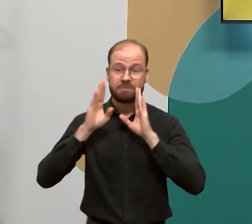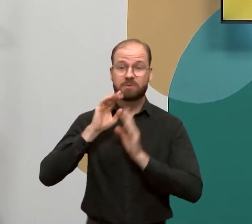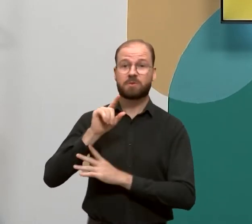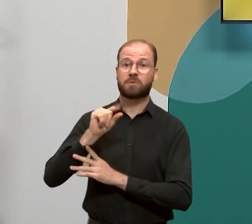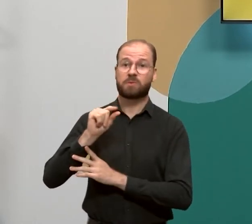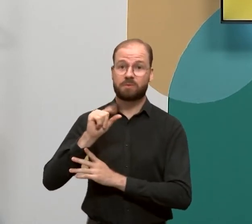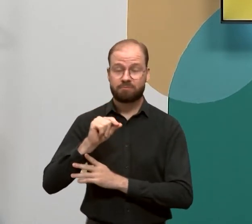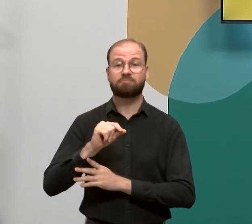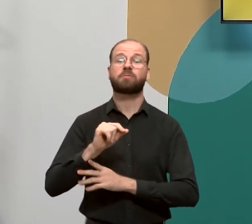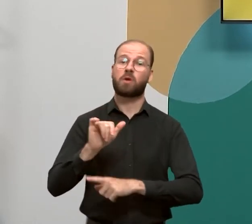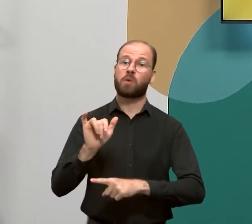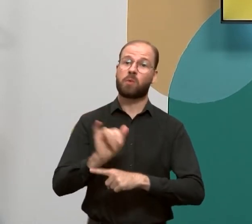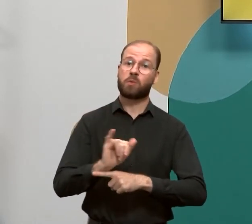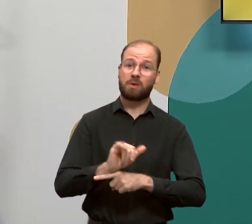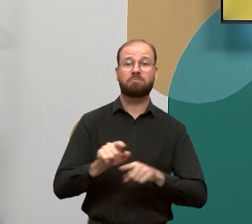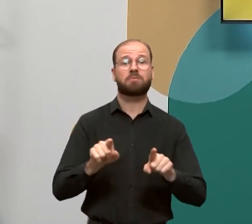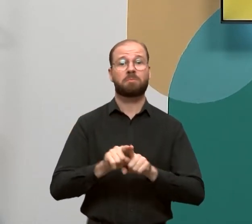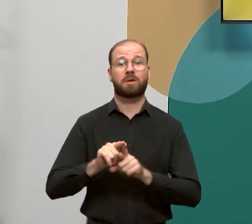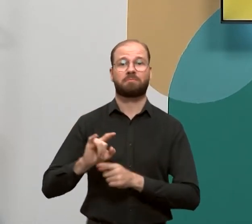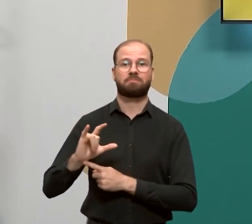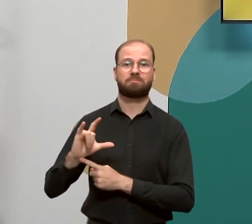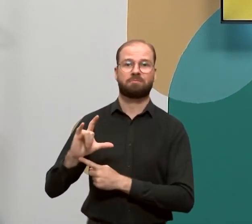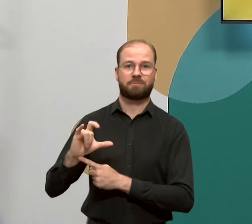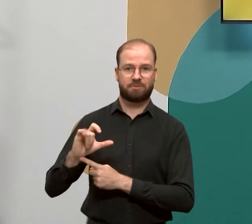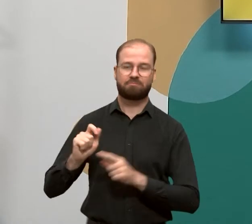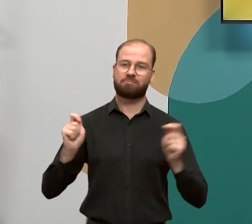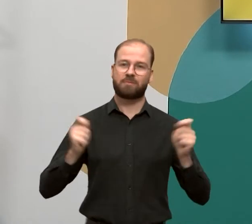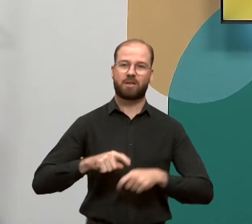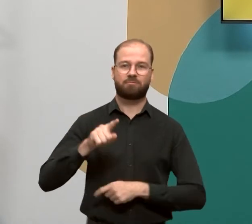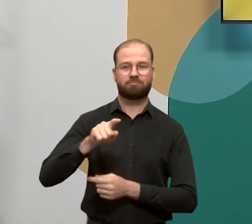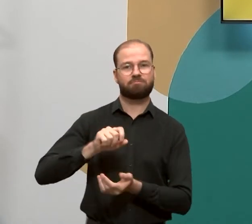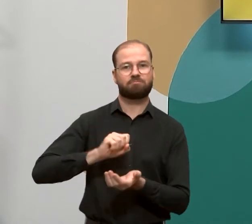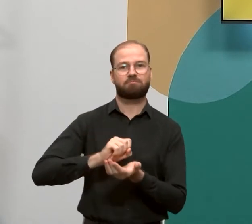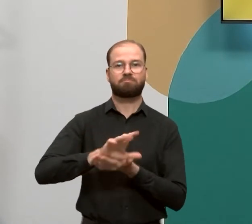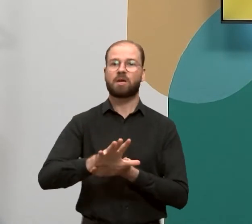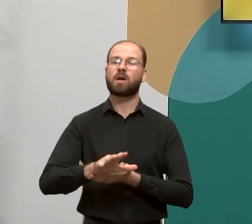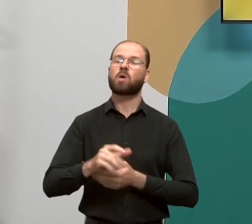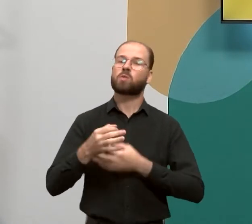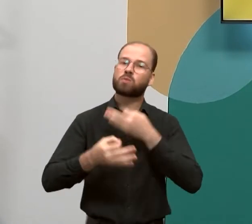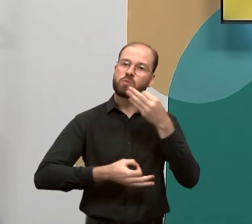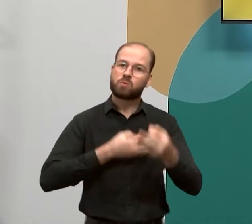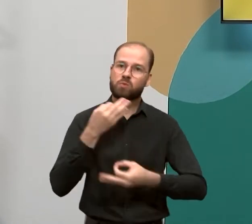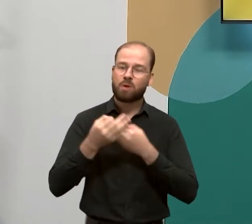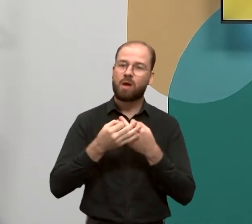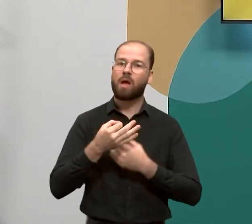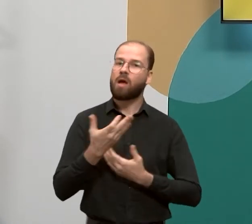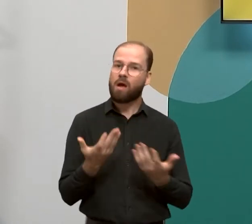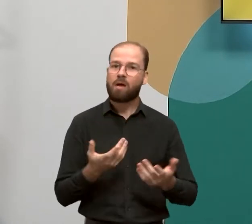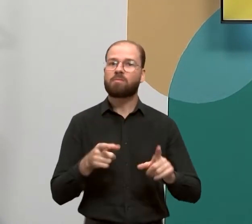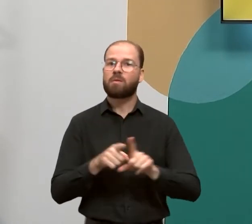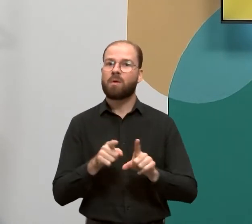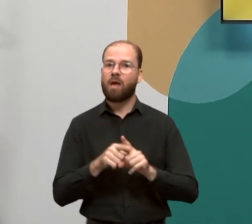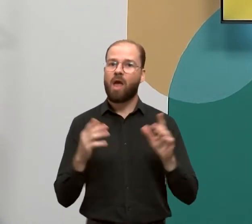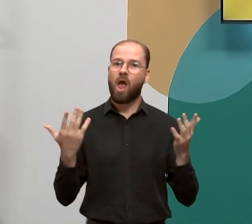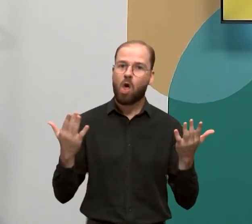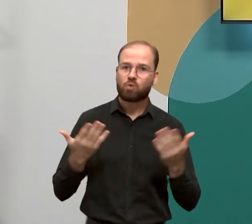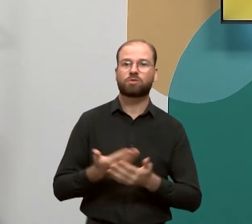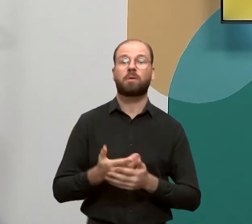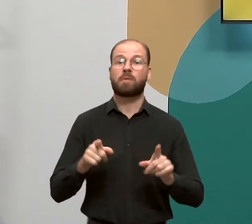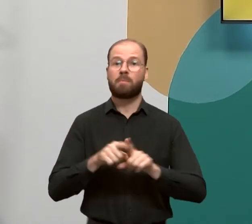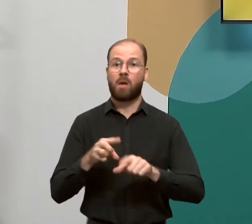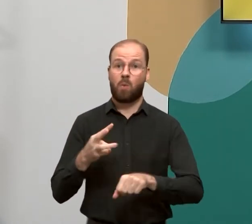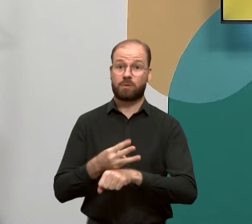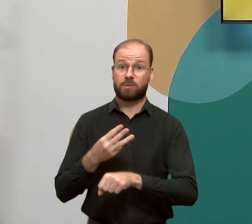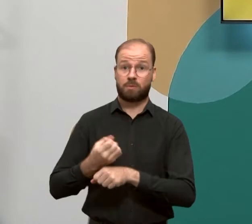e YouTube, também pelo Instagram. Dá para você enviar a sua sugestão, sua crítica, seu elogio, ou pelo WhatsApp. O nosso número